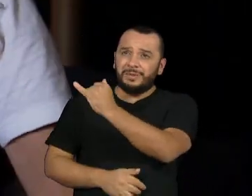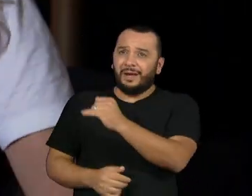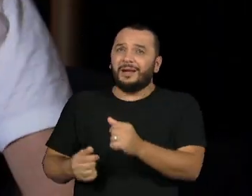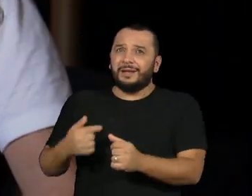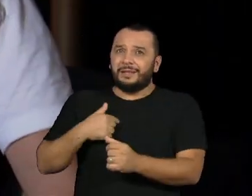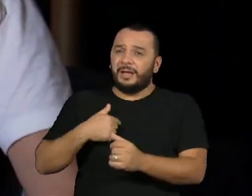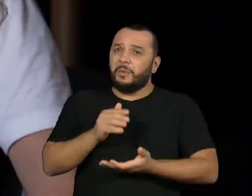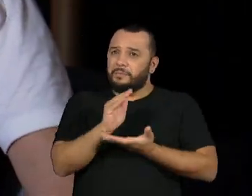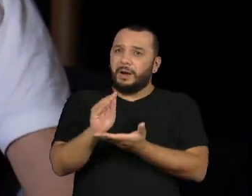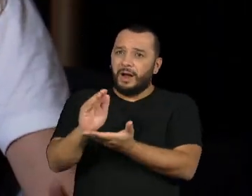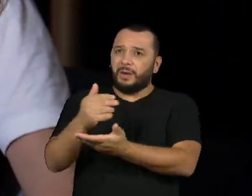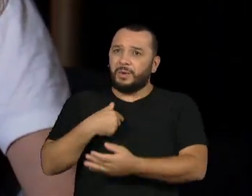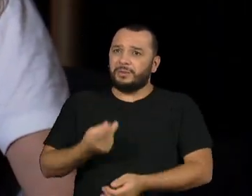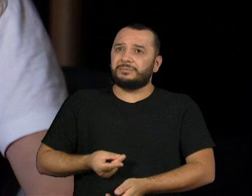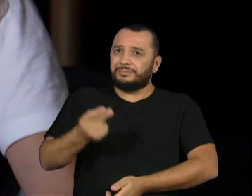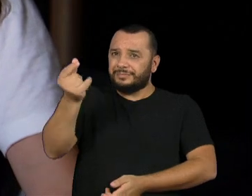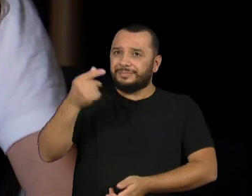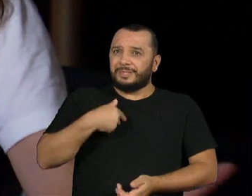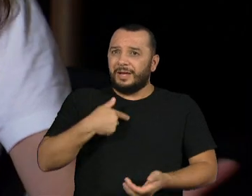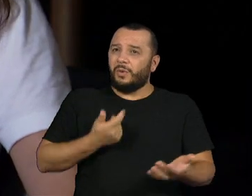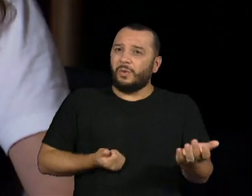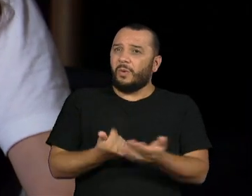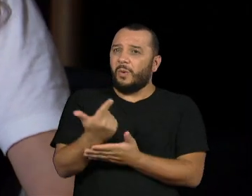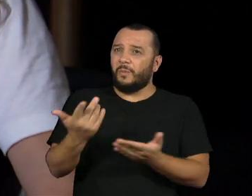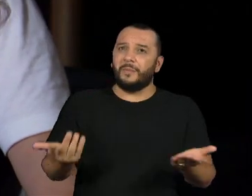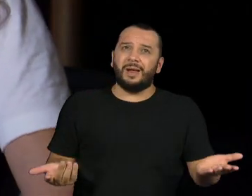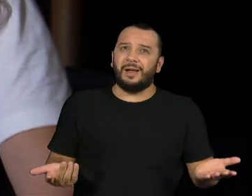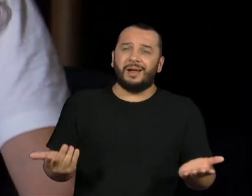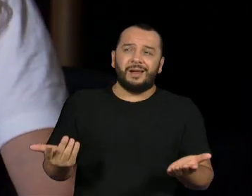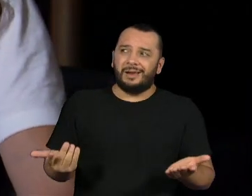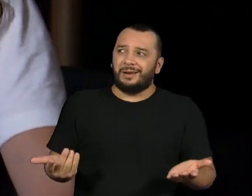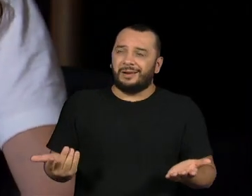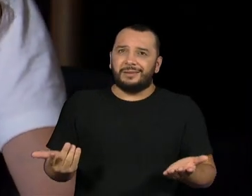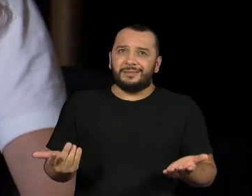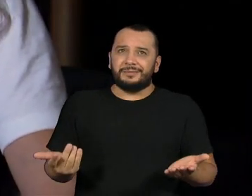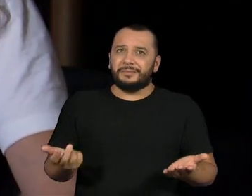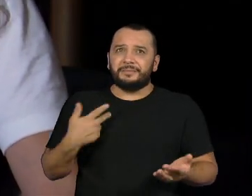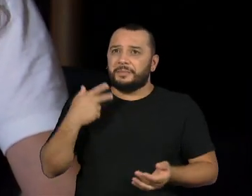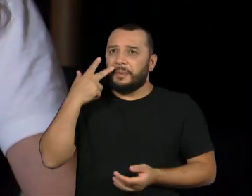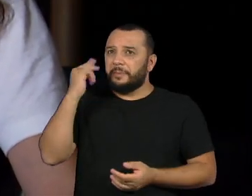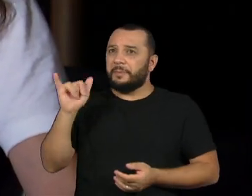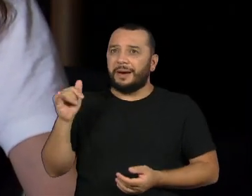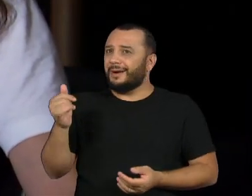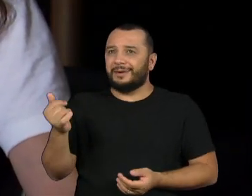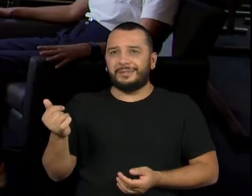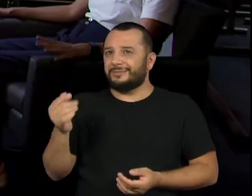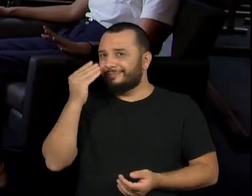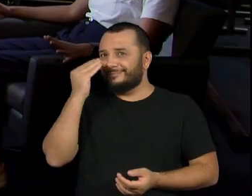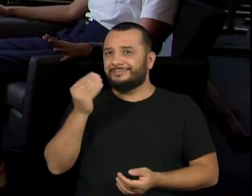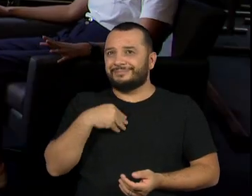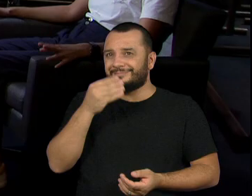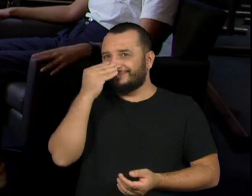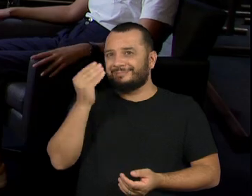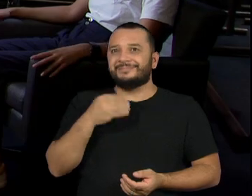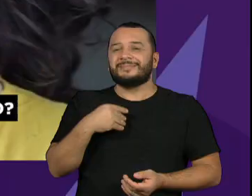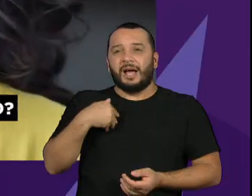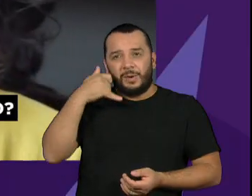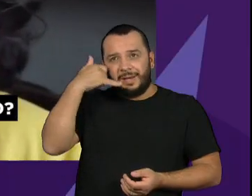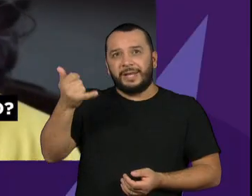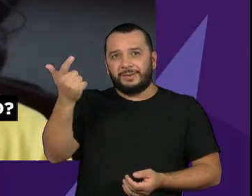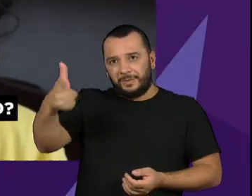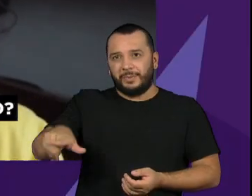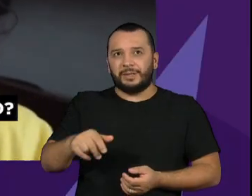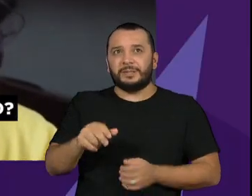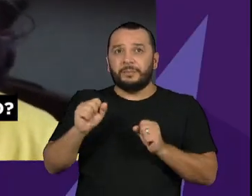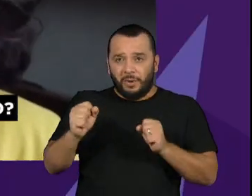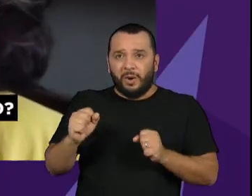ia partir nesse barco que eu tinha acabado de comprar. E meu pai não dá a menor bola. Eu ligo depois. Agora você